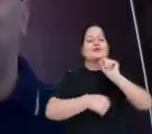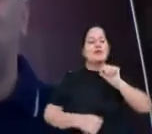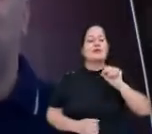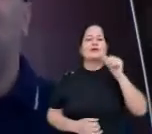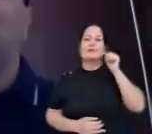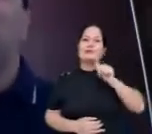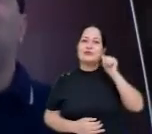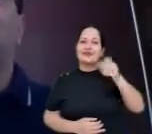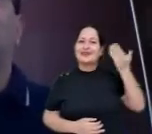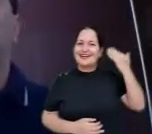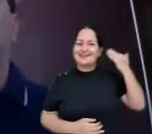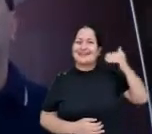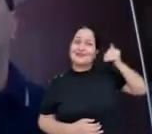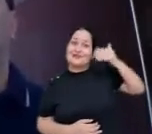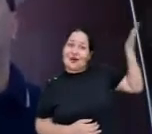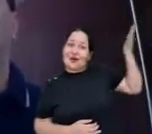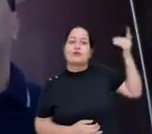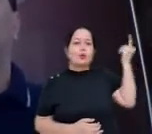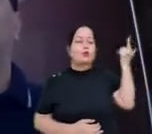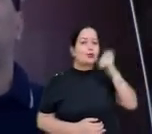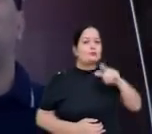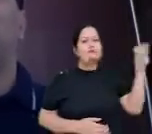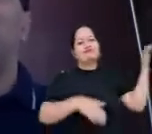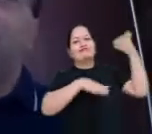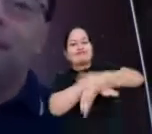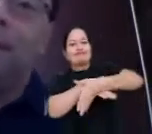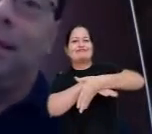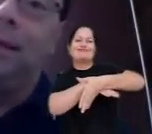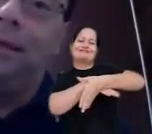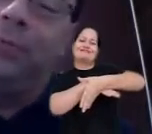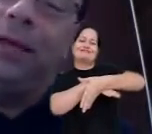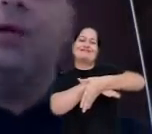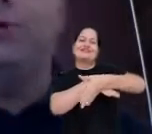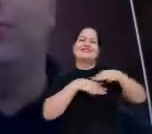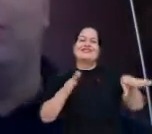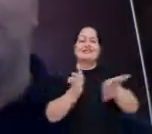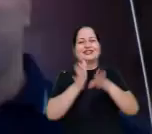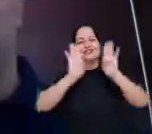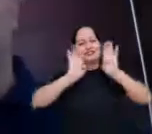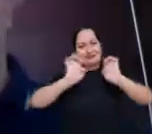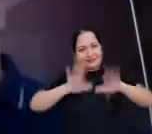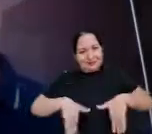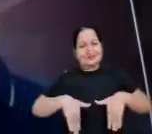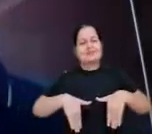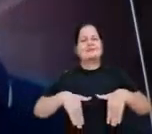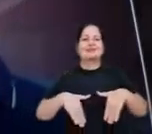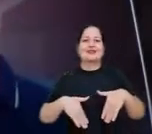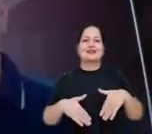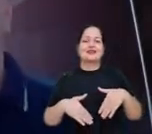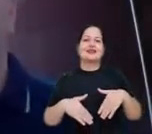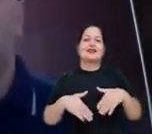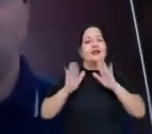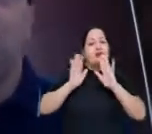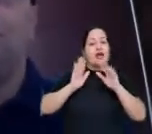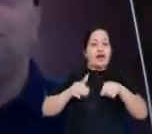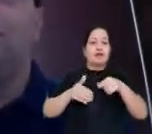conseguiram vir. Já estão aqui e provavelmente estarão viajando para Brasília ainda. Ao retornar, devem ficar no período de quarentena. Que